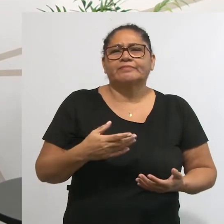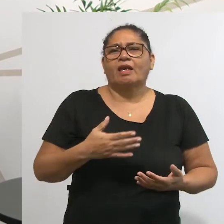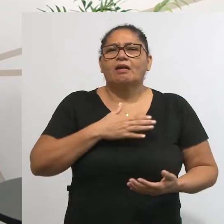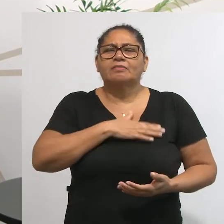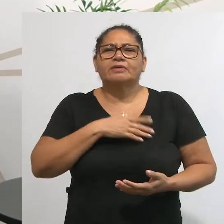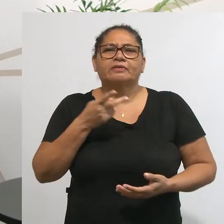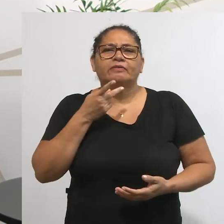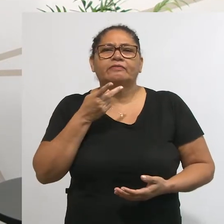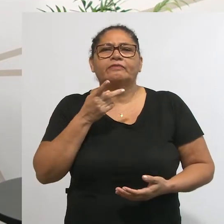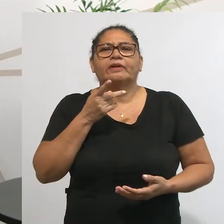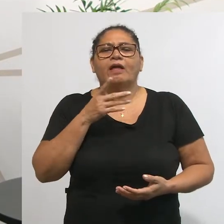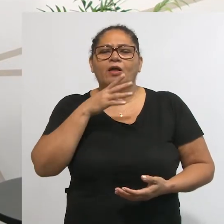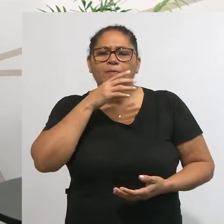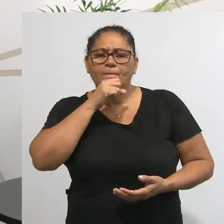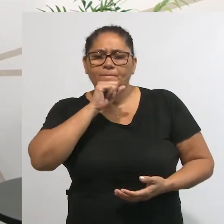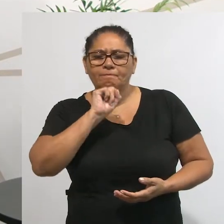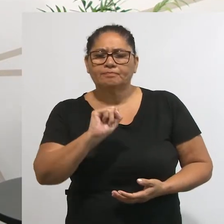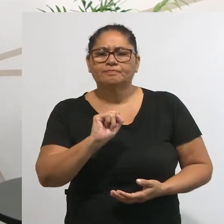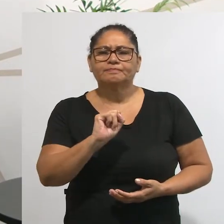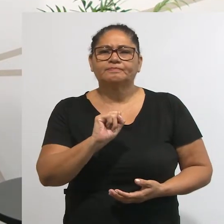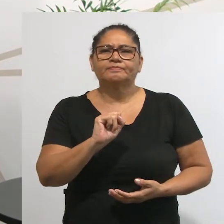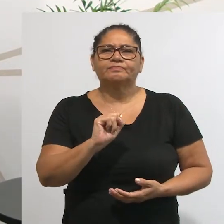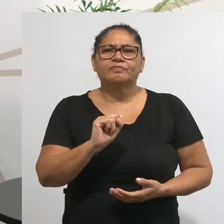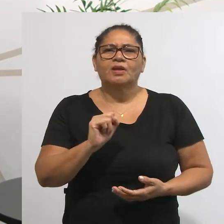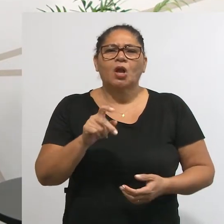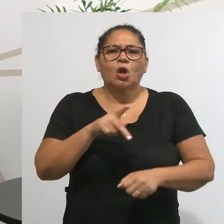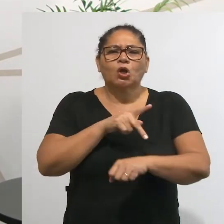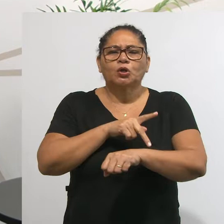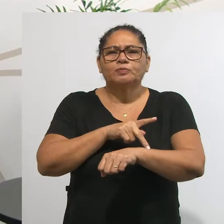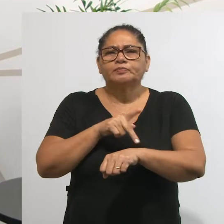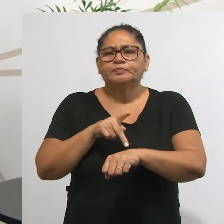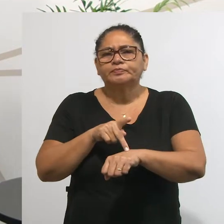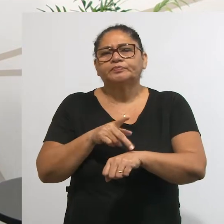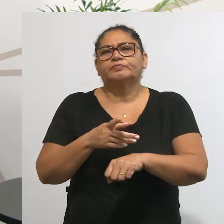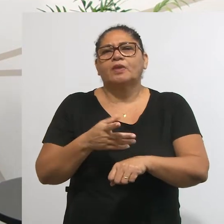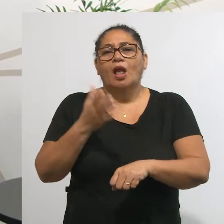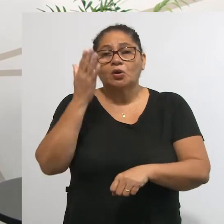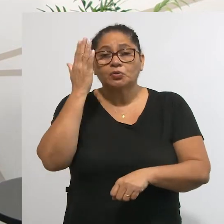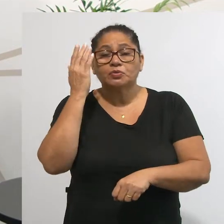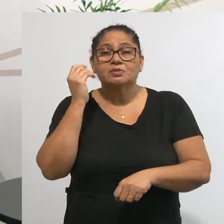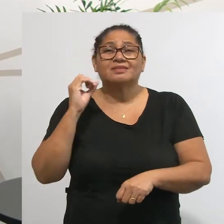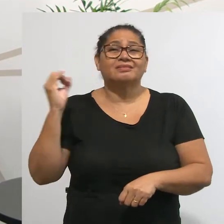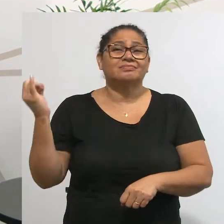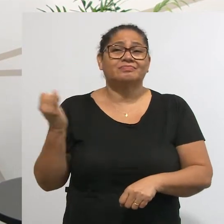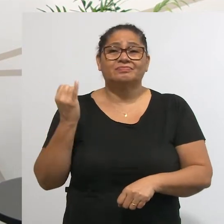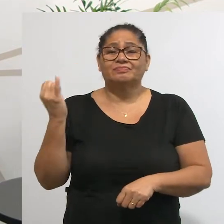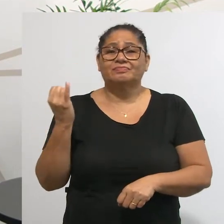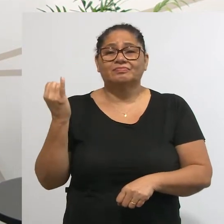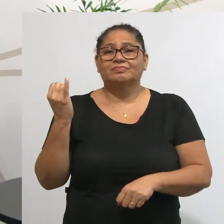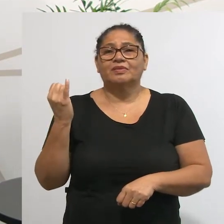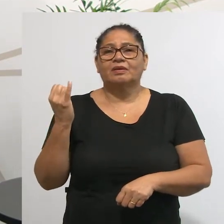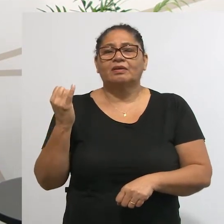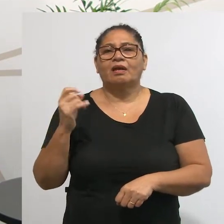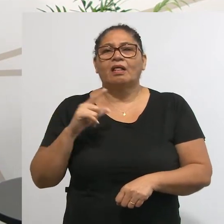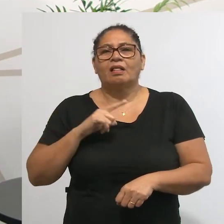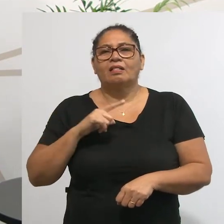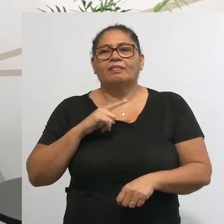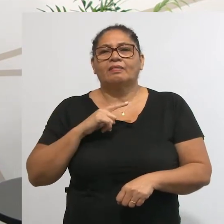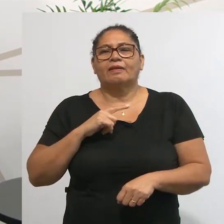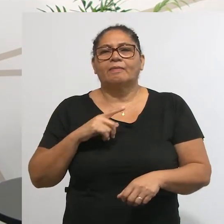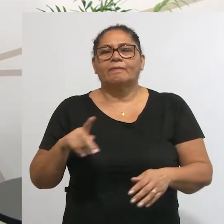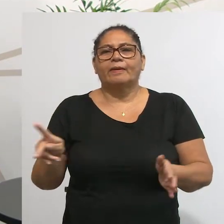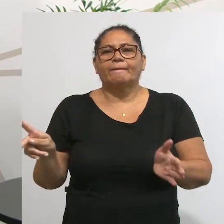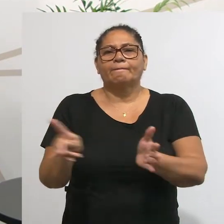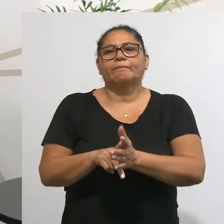prazer também falar de Paulo Freire. Como pedagoga, eu sei da importância que ele teve na minha